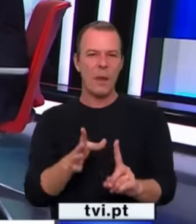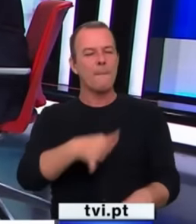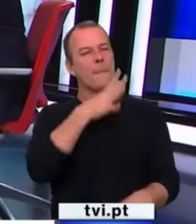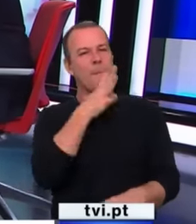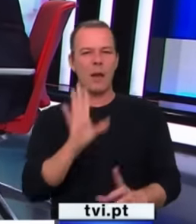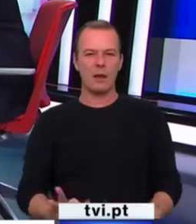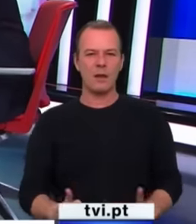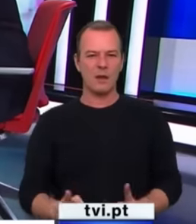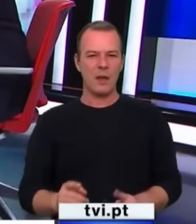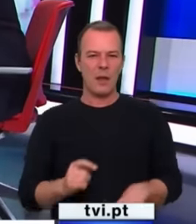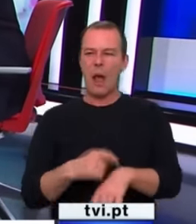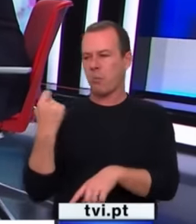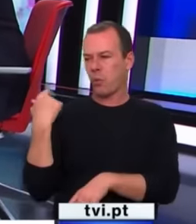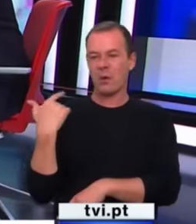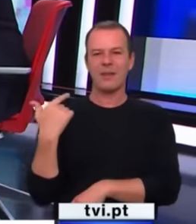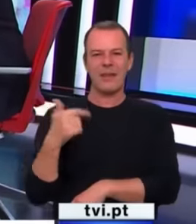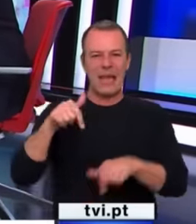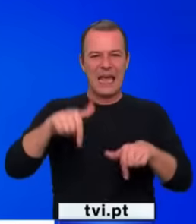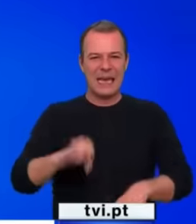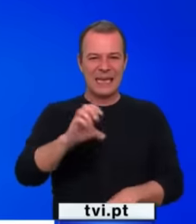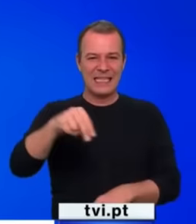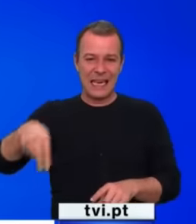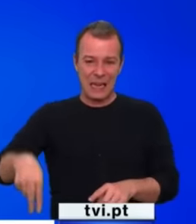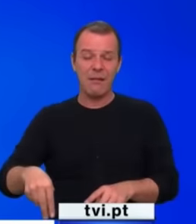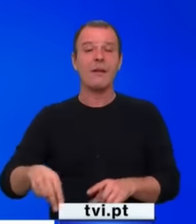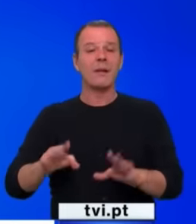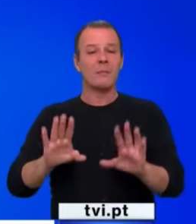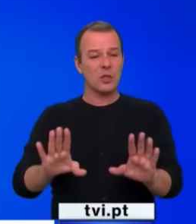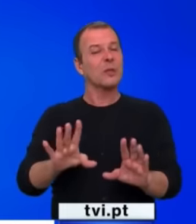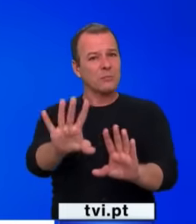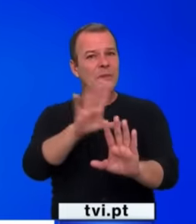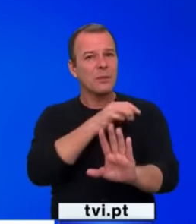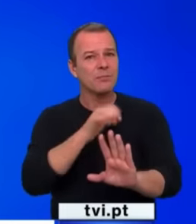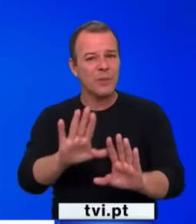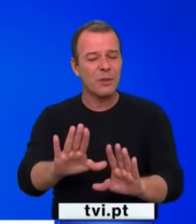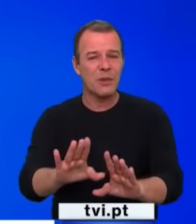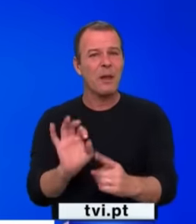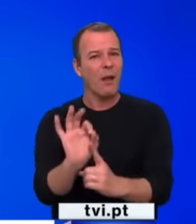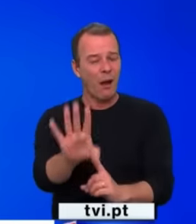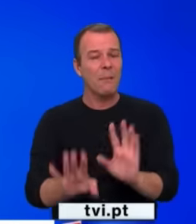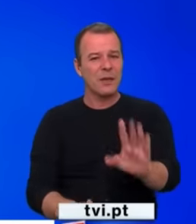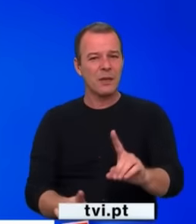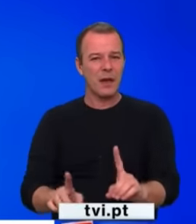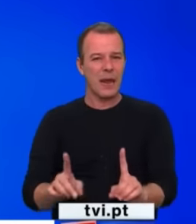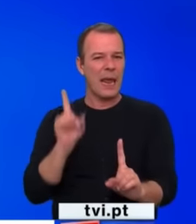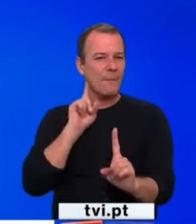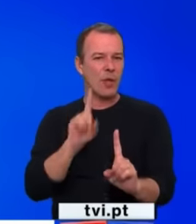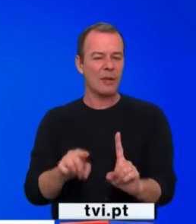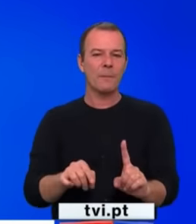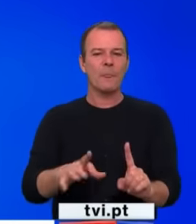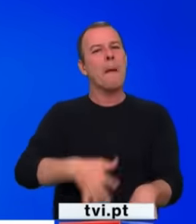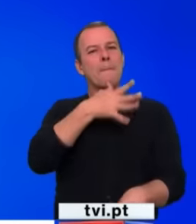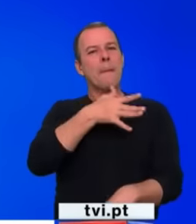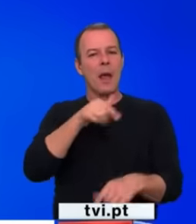declaração recente, aliás, aqui na CNN. Depois vou ter que o deixar mas terminar, deixe porque é importante. Combinado é este ponto é importante. Fez